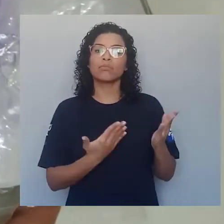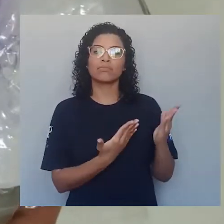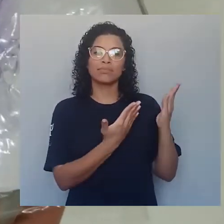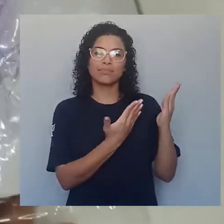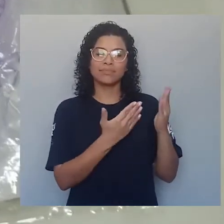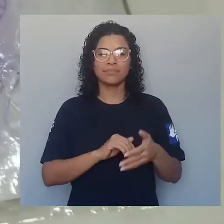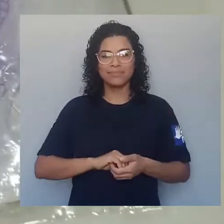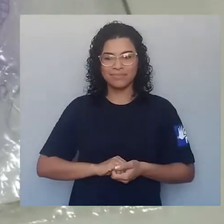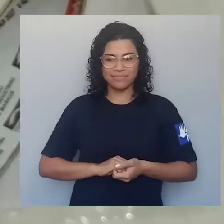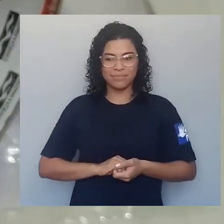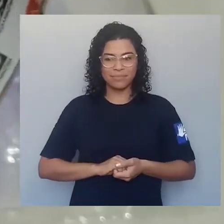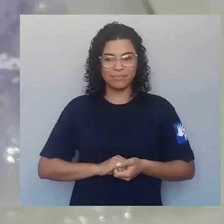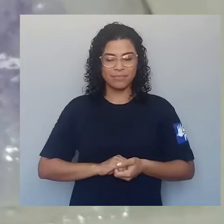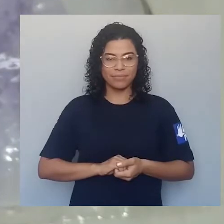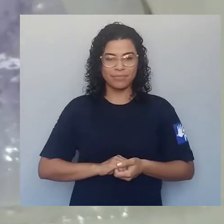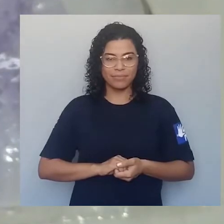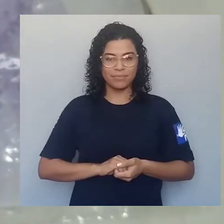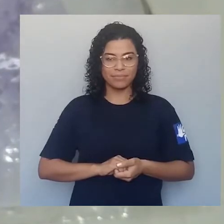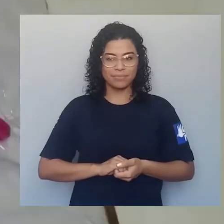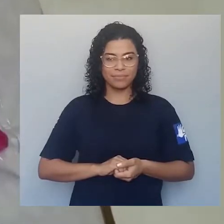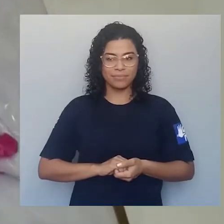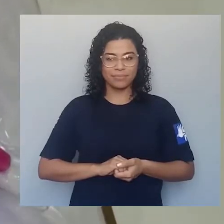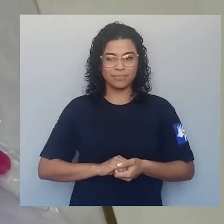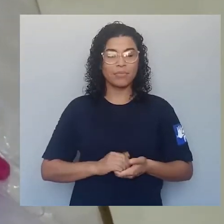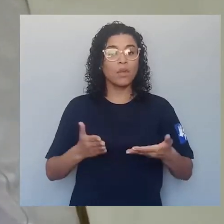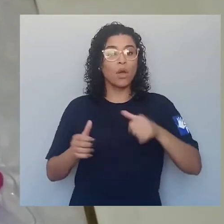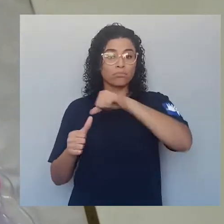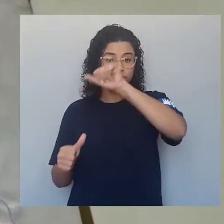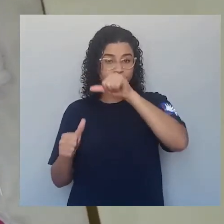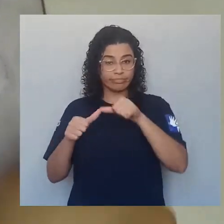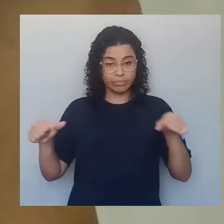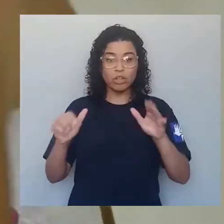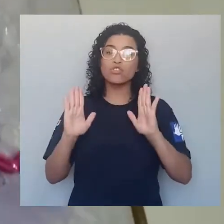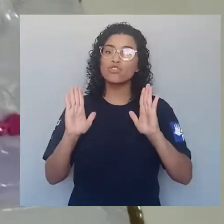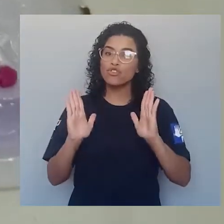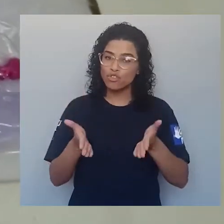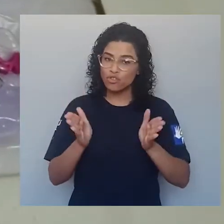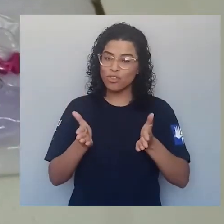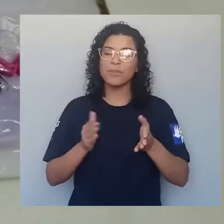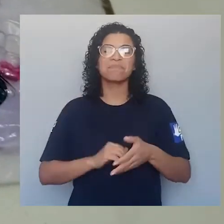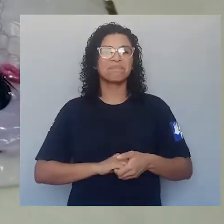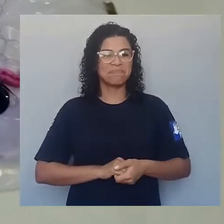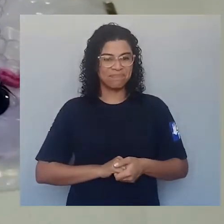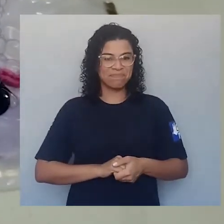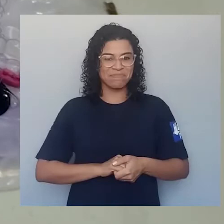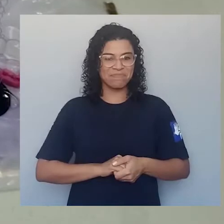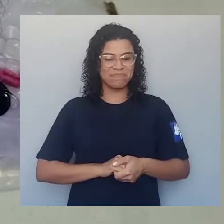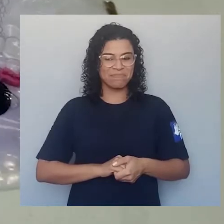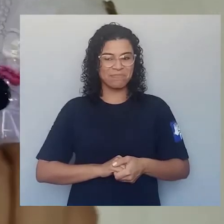colocamos a folha de sulfite. Vou usar fita adesiva para isso. Passei a fita adesiva nos quatro lados do nosso